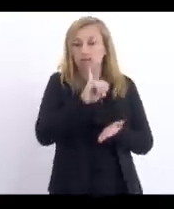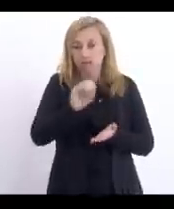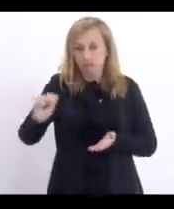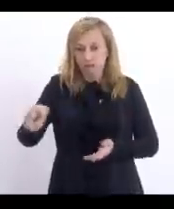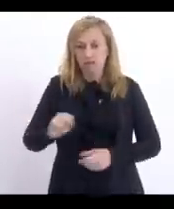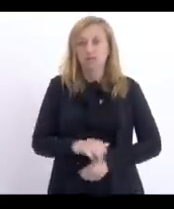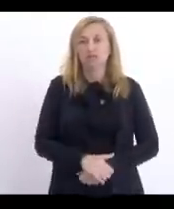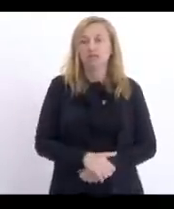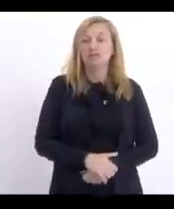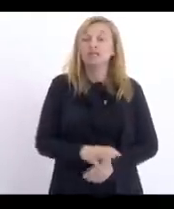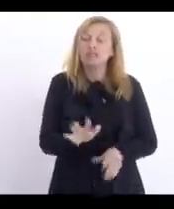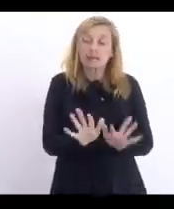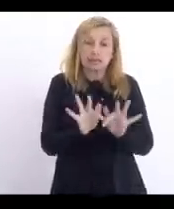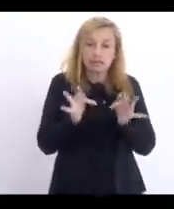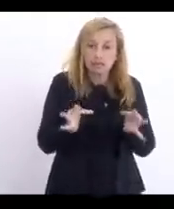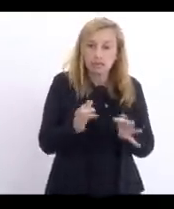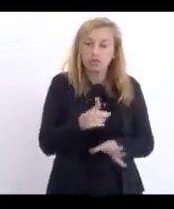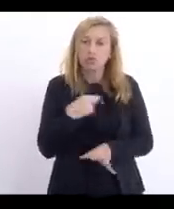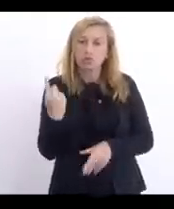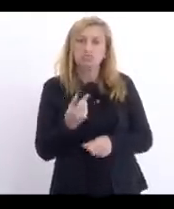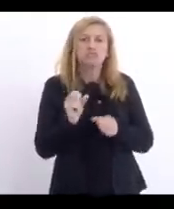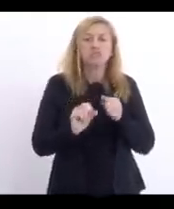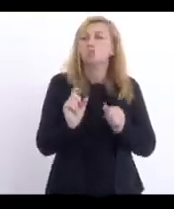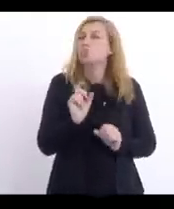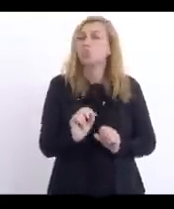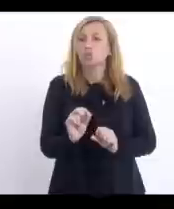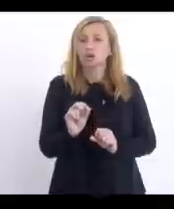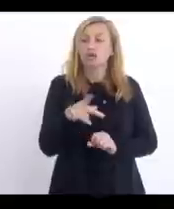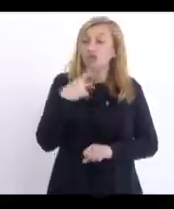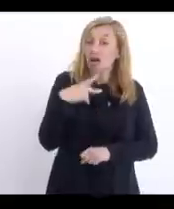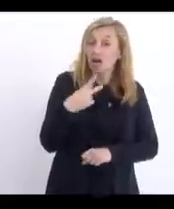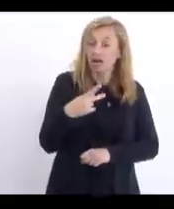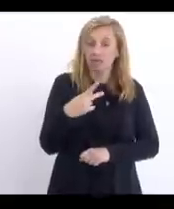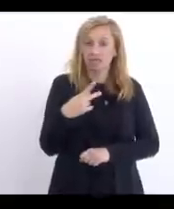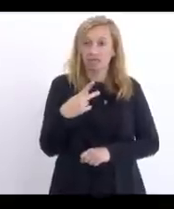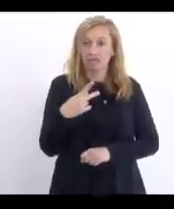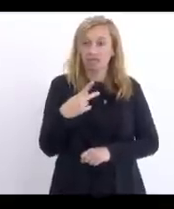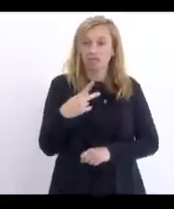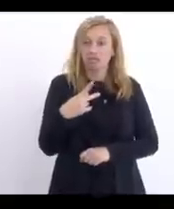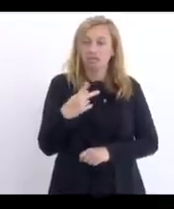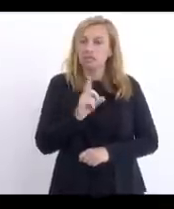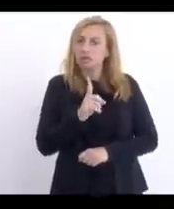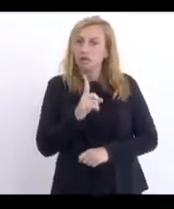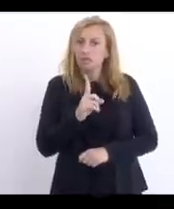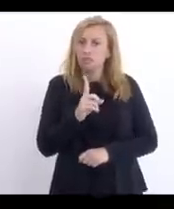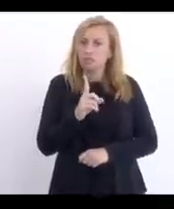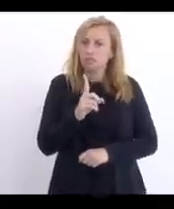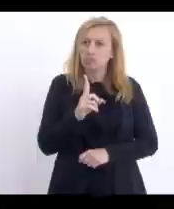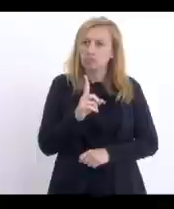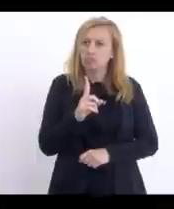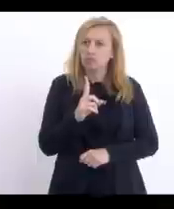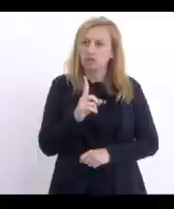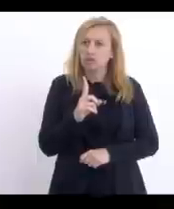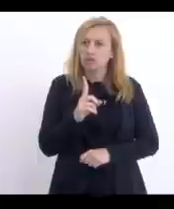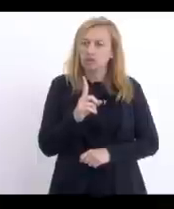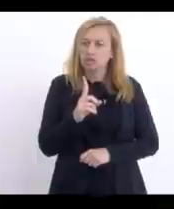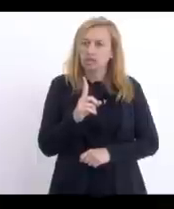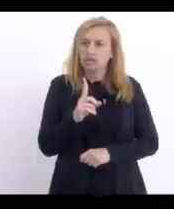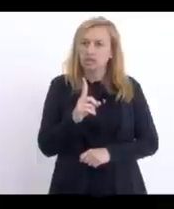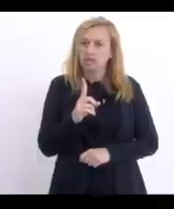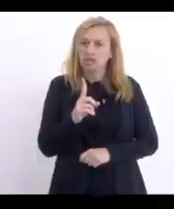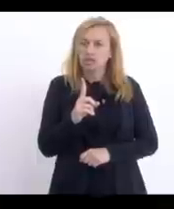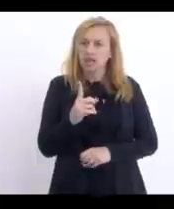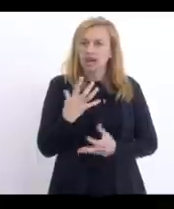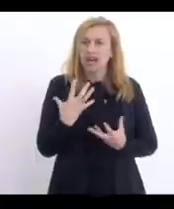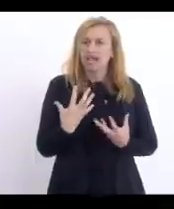ICMS. O que simplesmente nós estamos fazendo é dizer que nós não vamos dar nenhuma bola para essa história